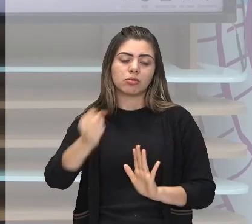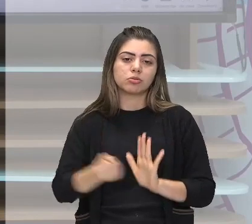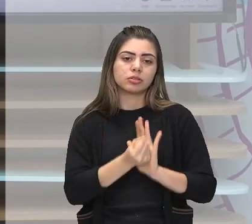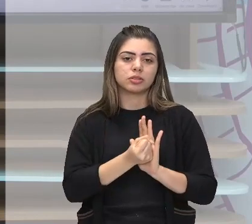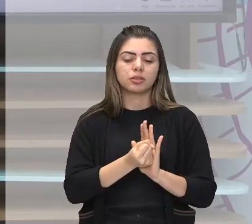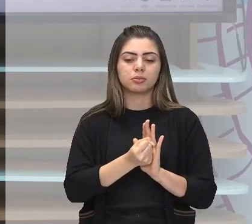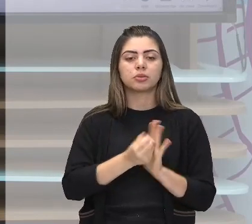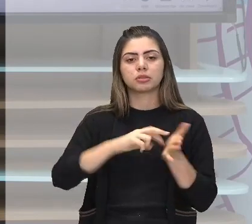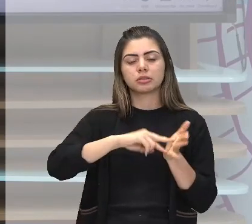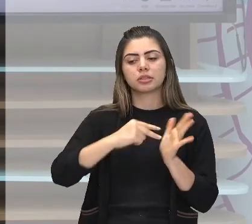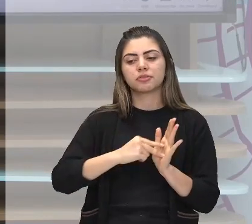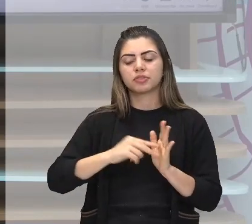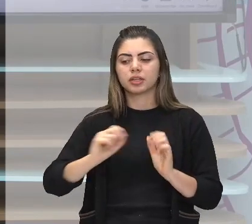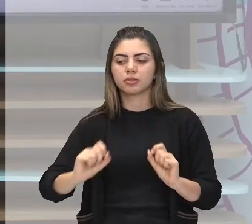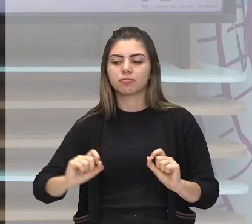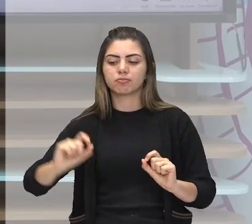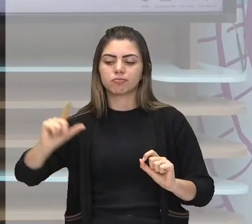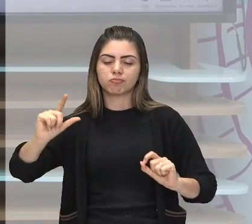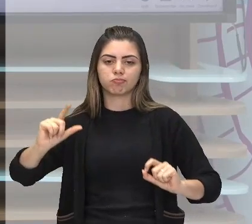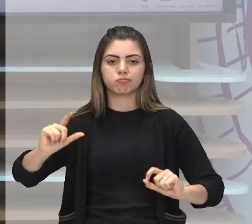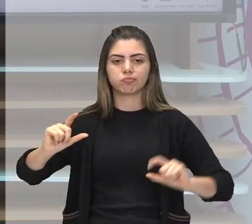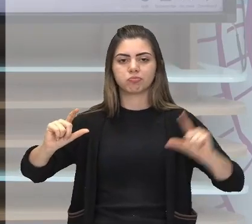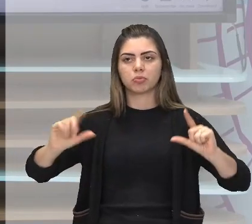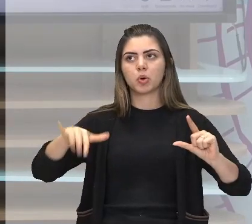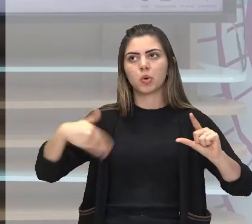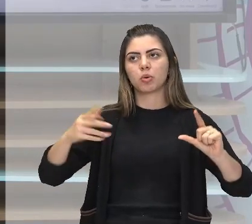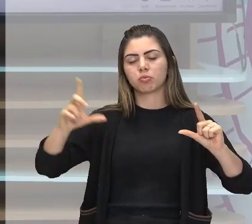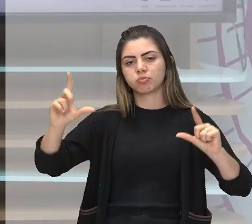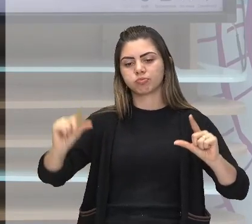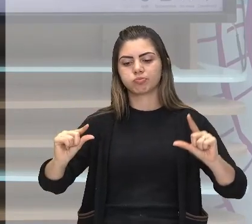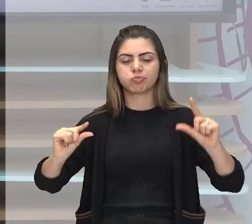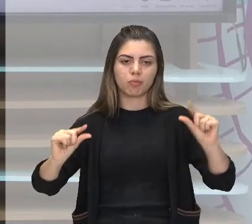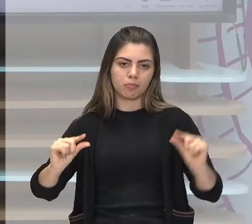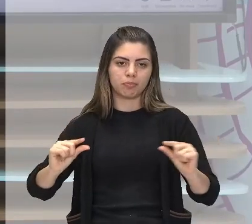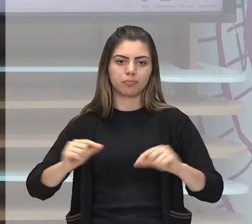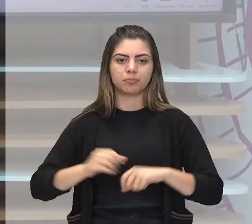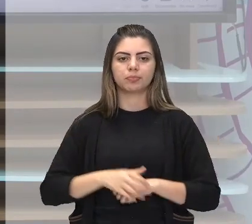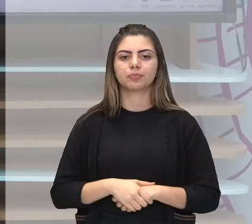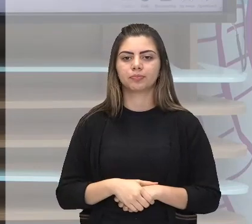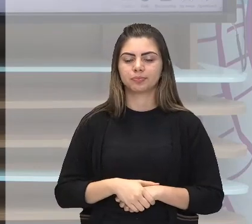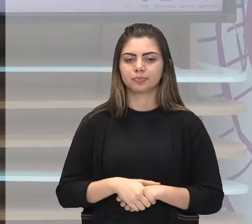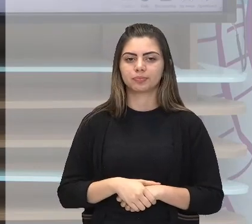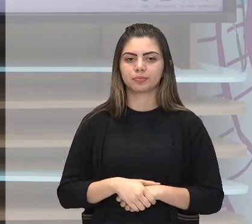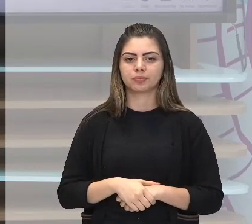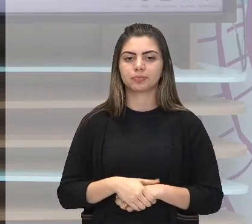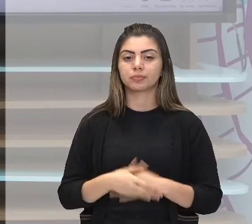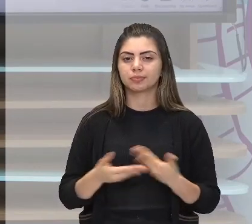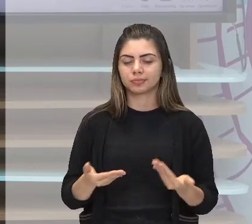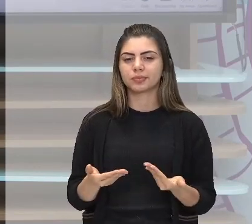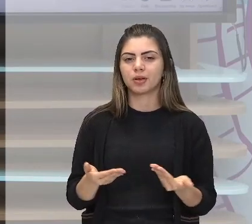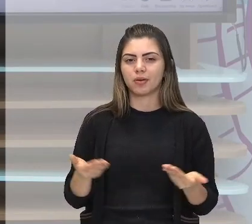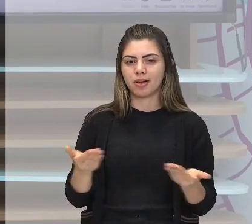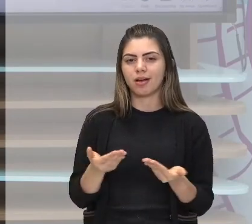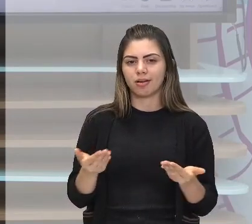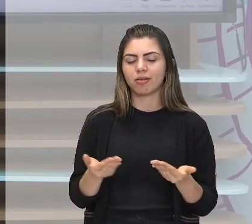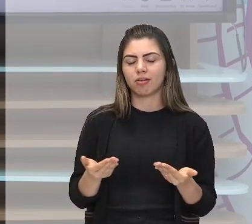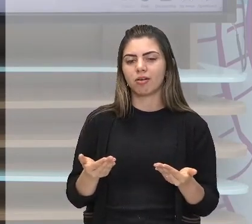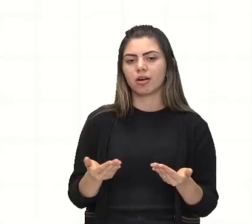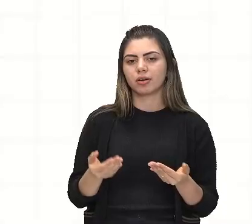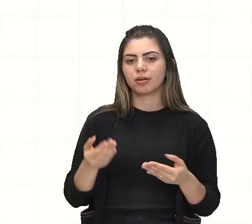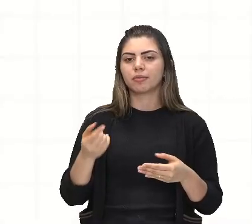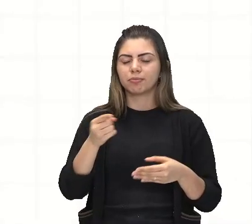você coloca apontado para cima e quando está decrescendo, você coloca apontado para baixo. Beleza? Vamos voltar à questão